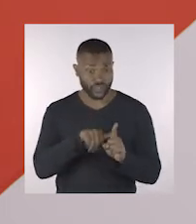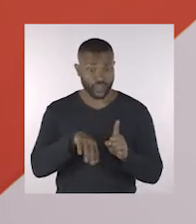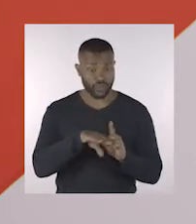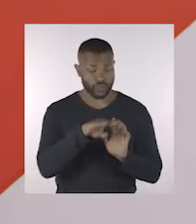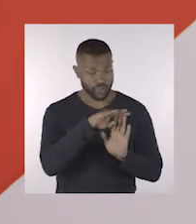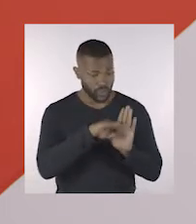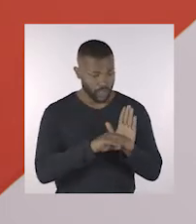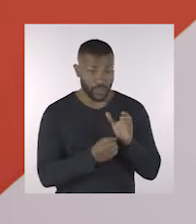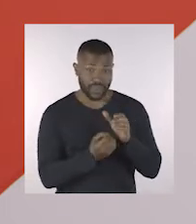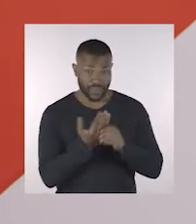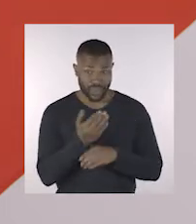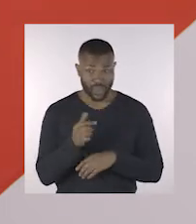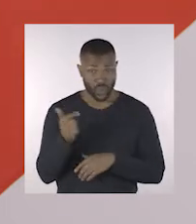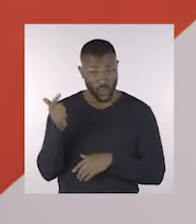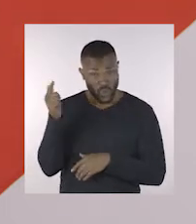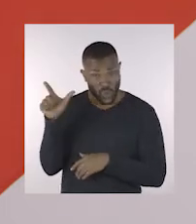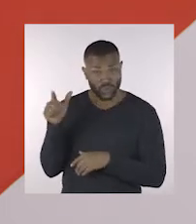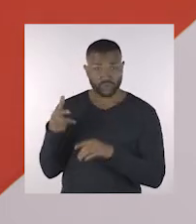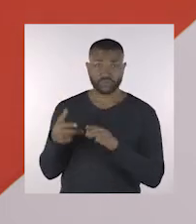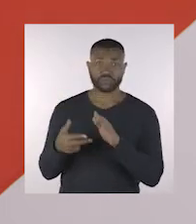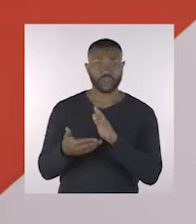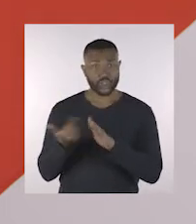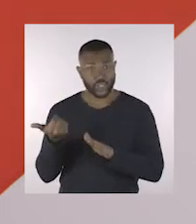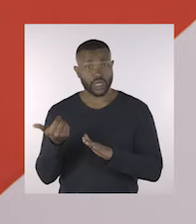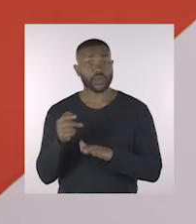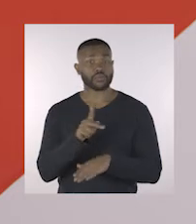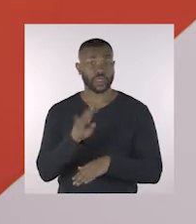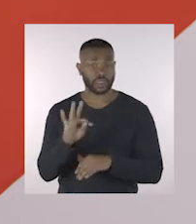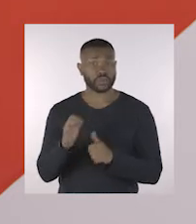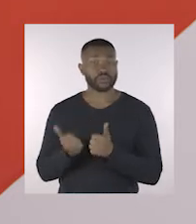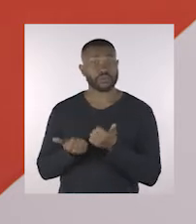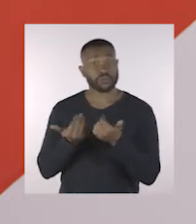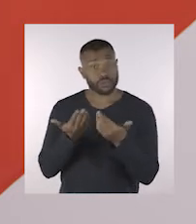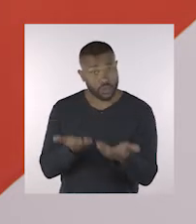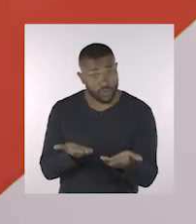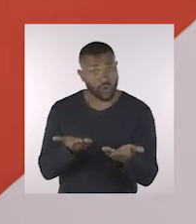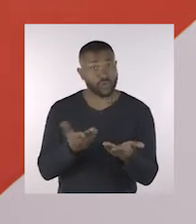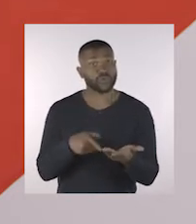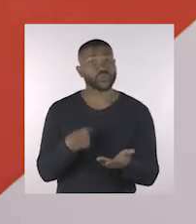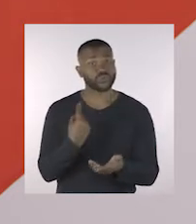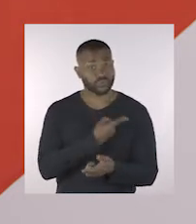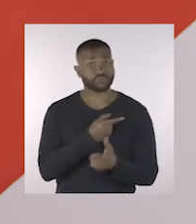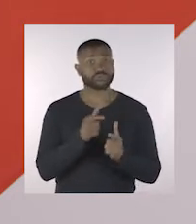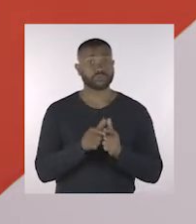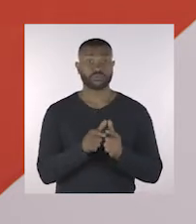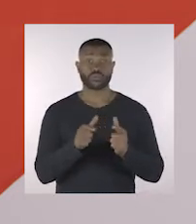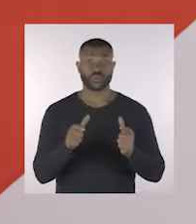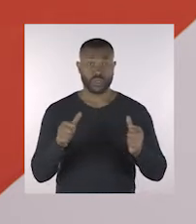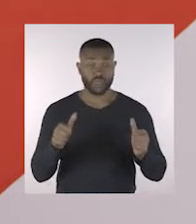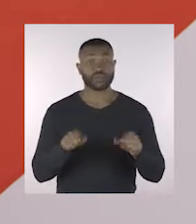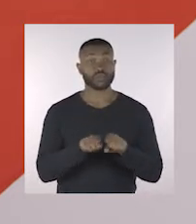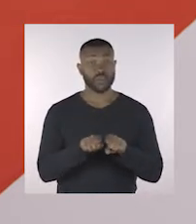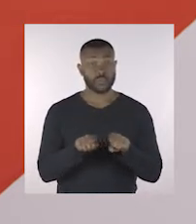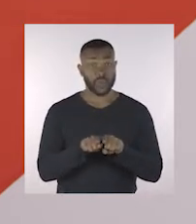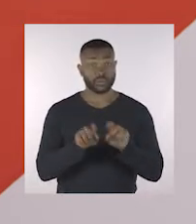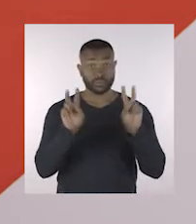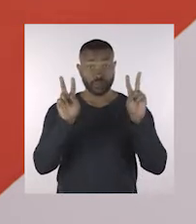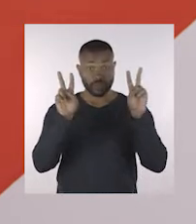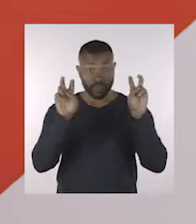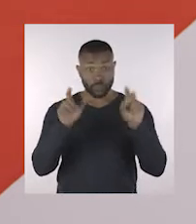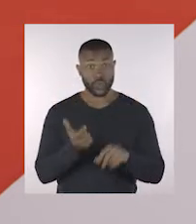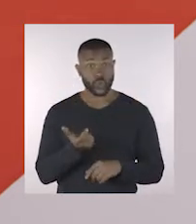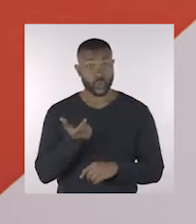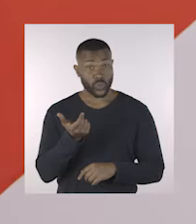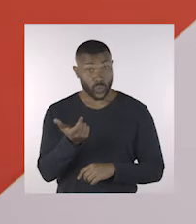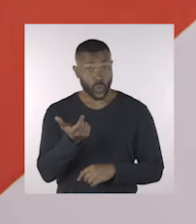PT implanta esses programas eles tiram o PT devolve Nós vamos devolver e vamos ampliar na